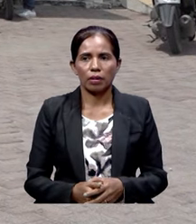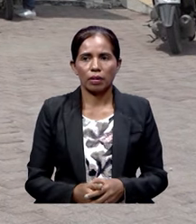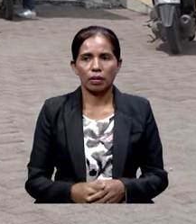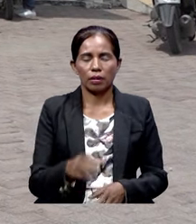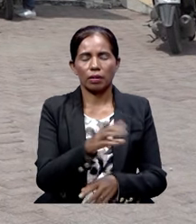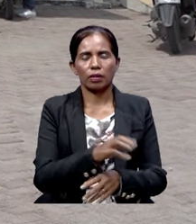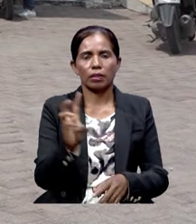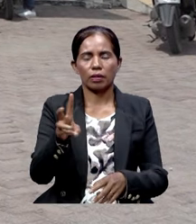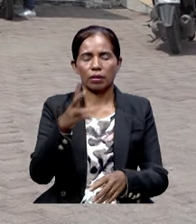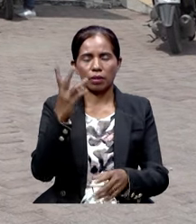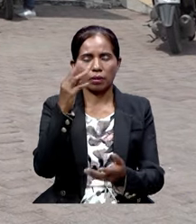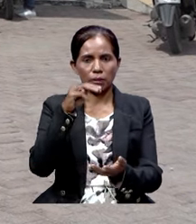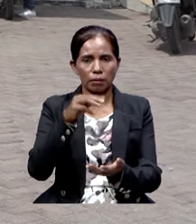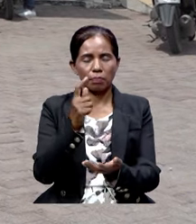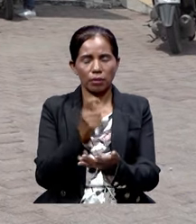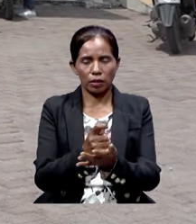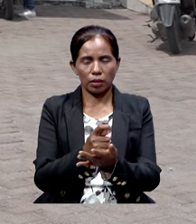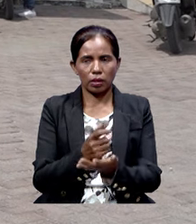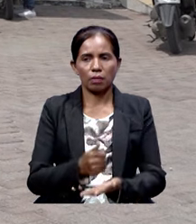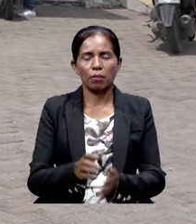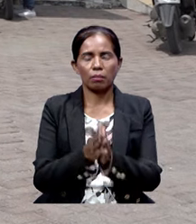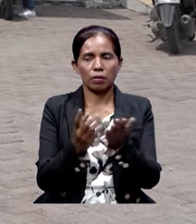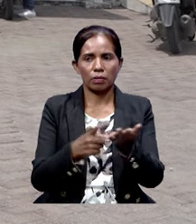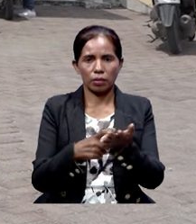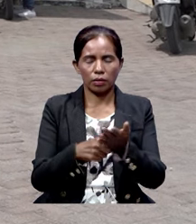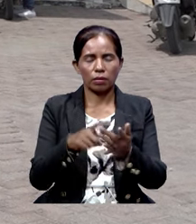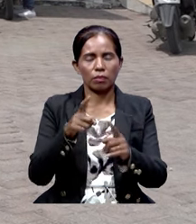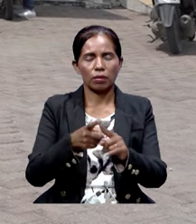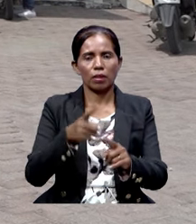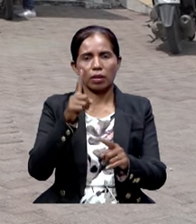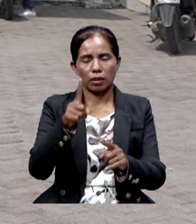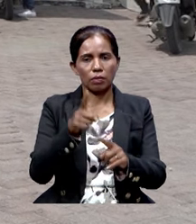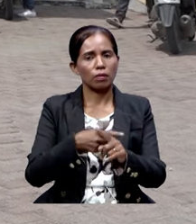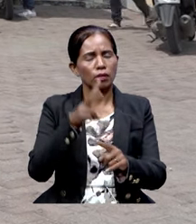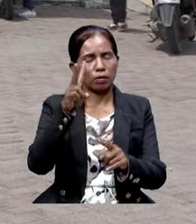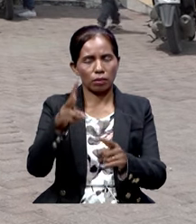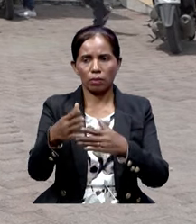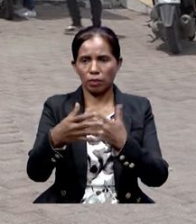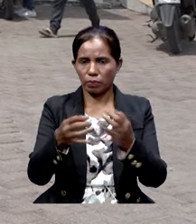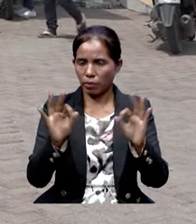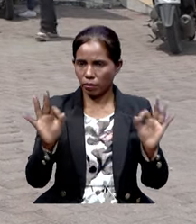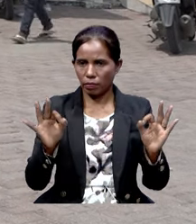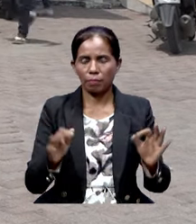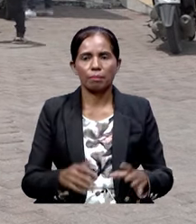16.000 passaportes foram atendidos e a fulan ida no fulan rua nelara rotona.